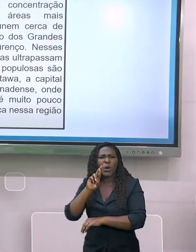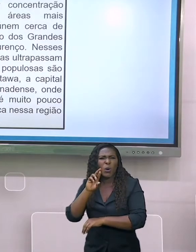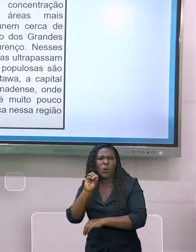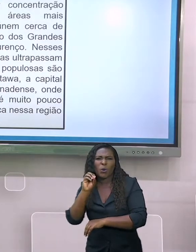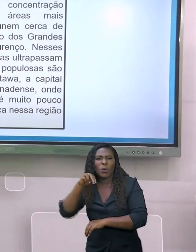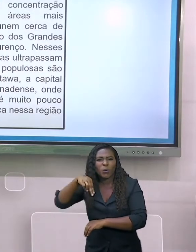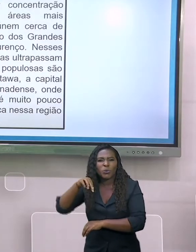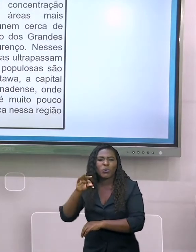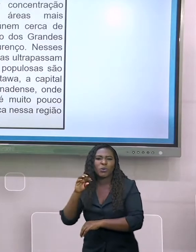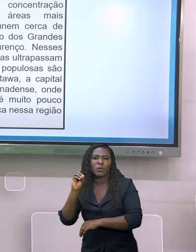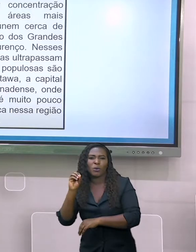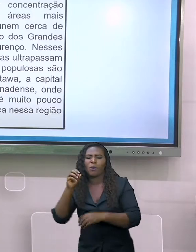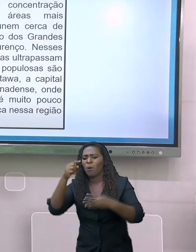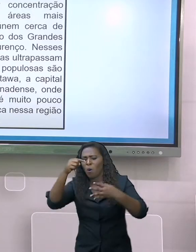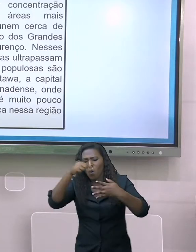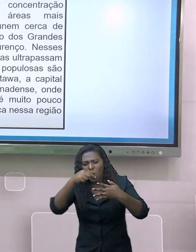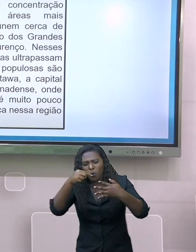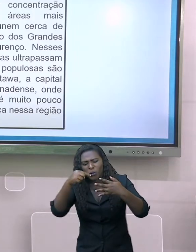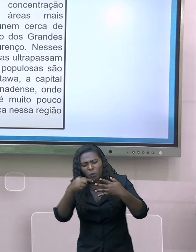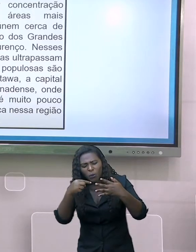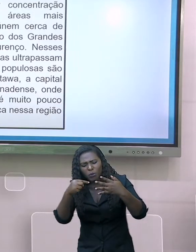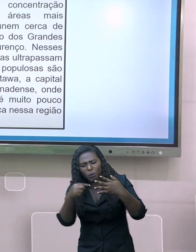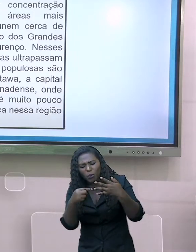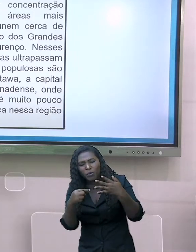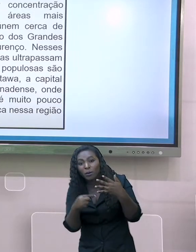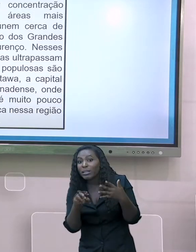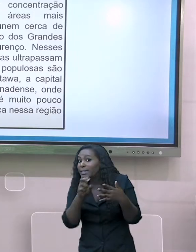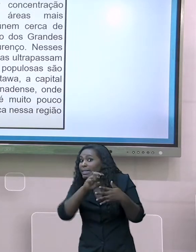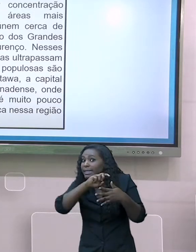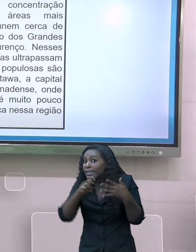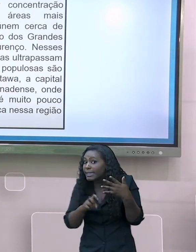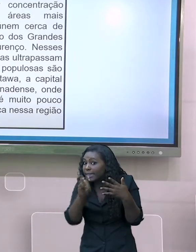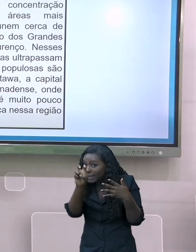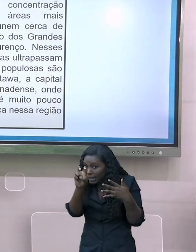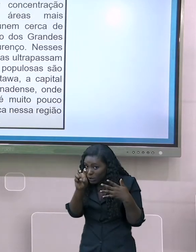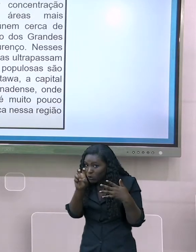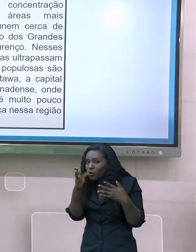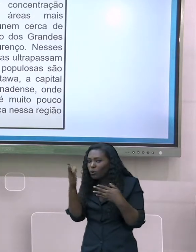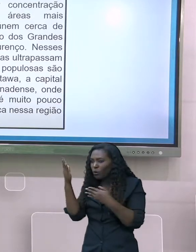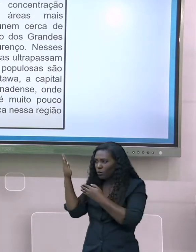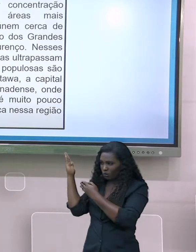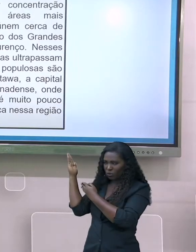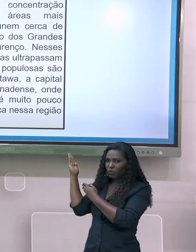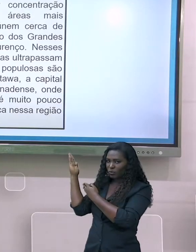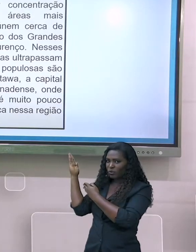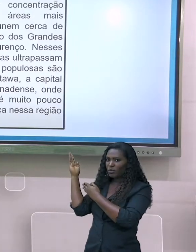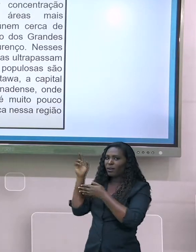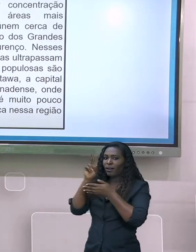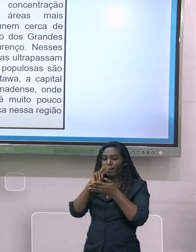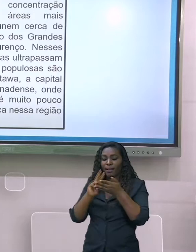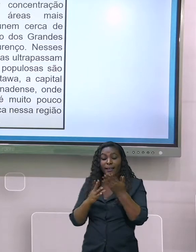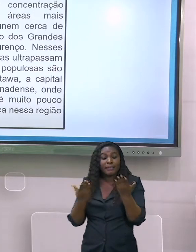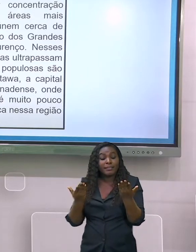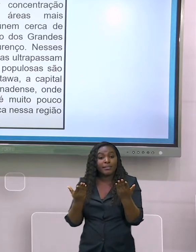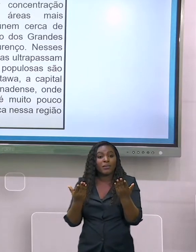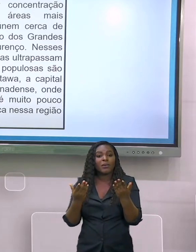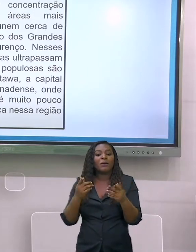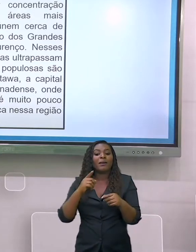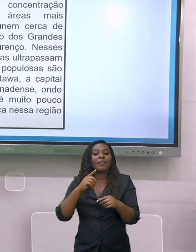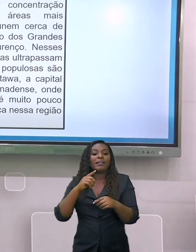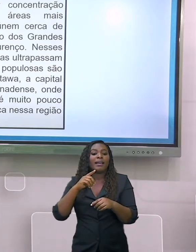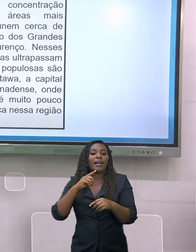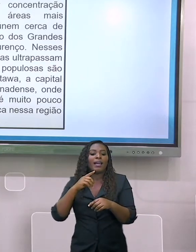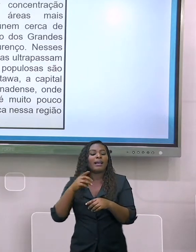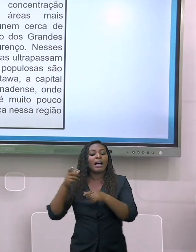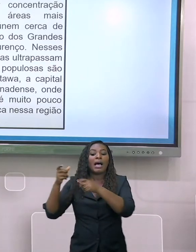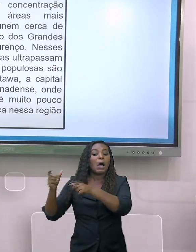das cidades mais povoadas, tá? Elas estão nessa região e que tem